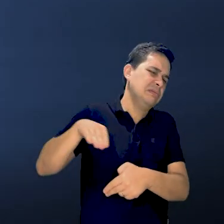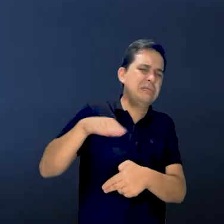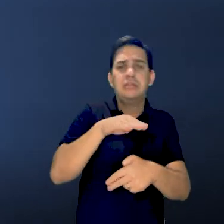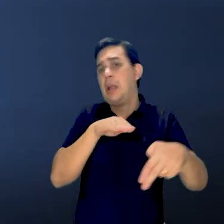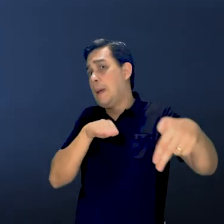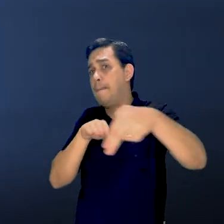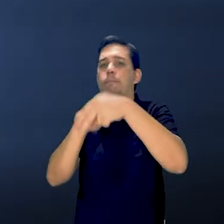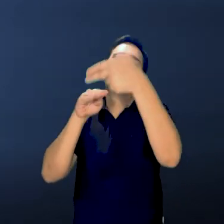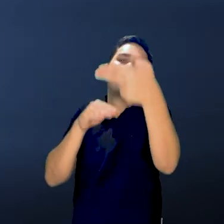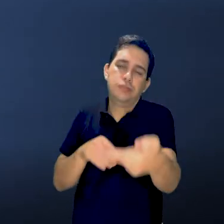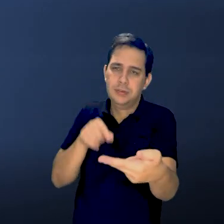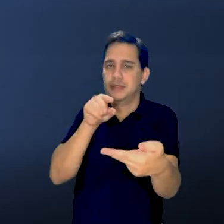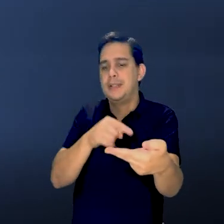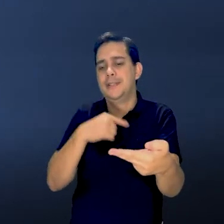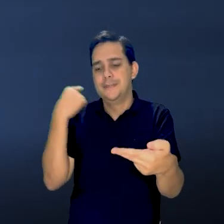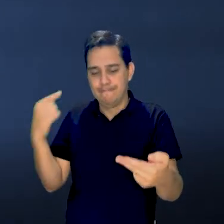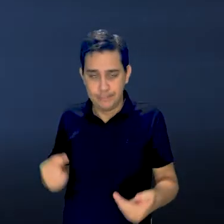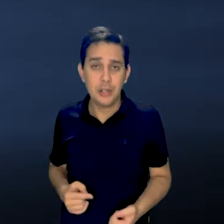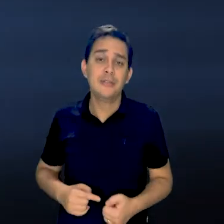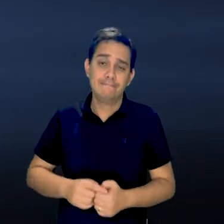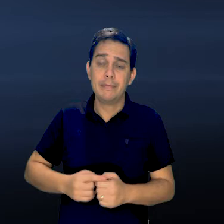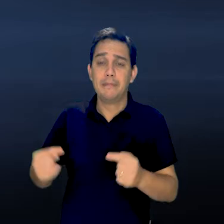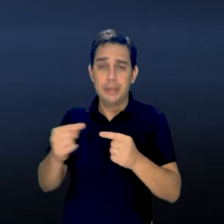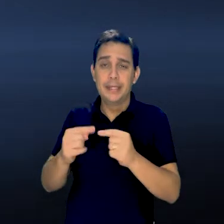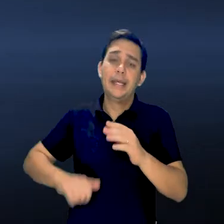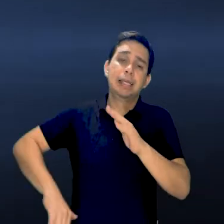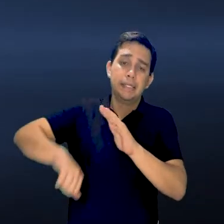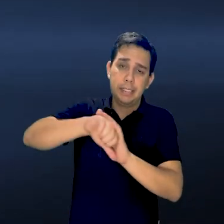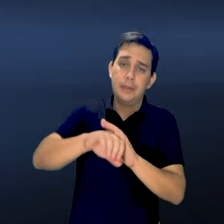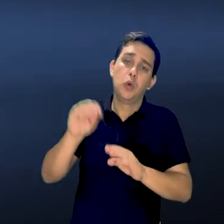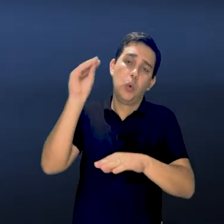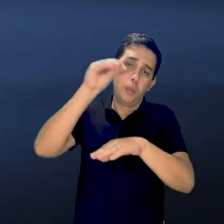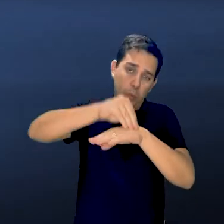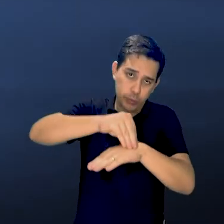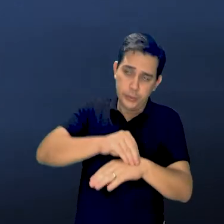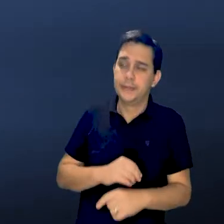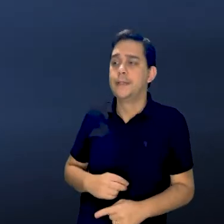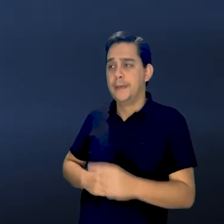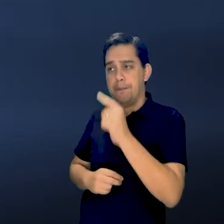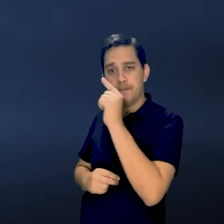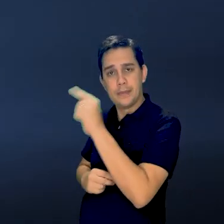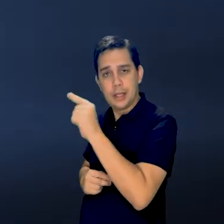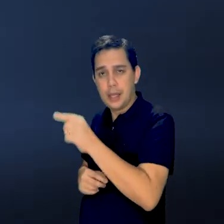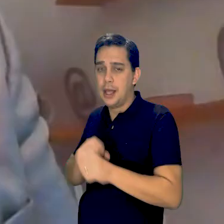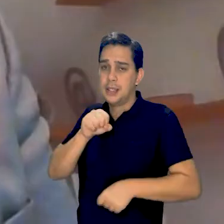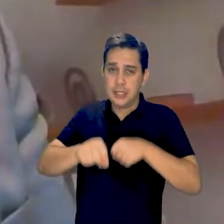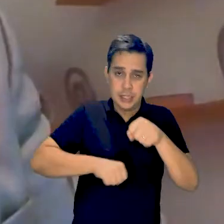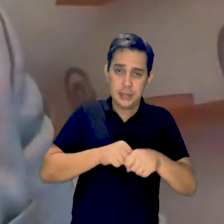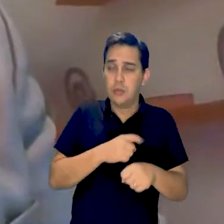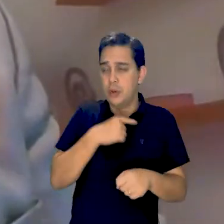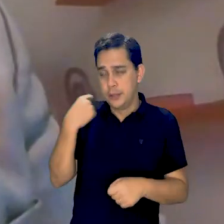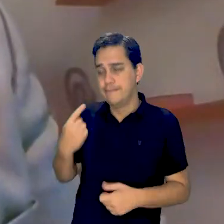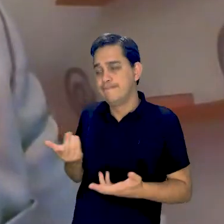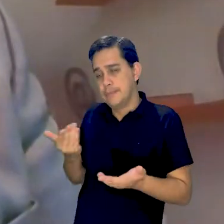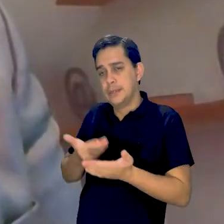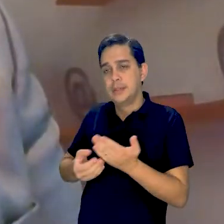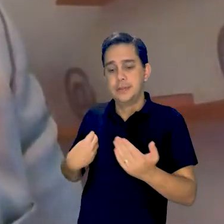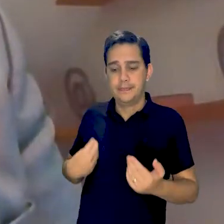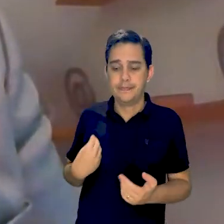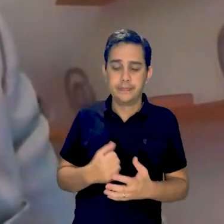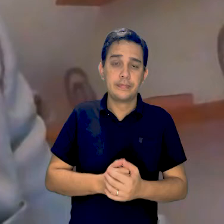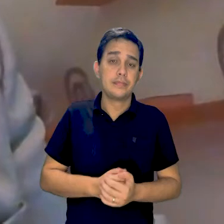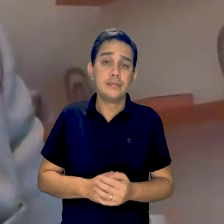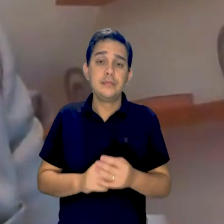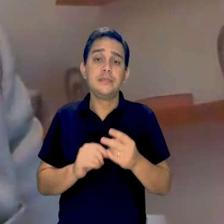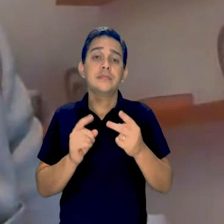venha ocasionar algo lesivo, que no caso foi a morte do ciclista na própria via. O fato de fugir só agrava a